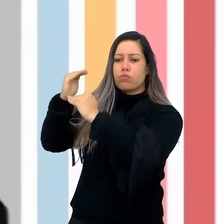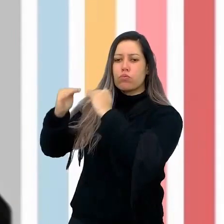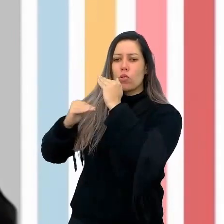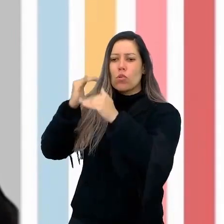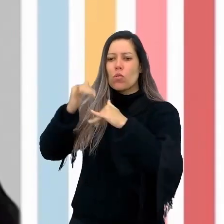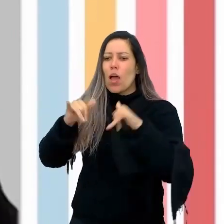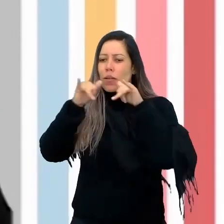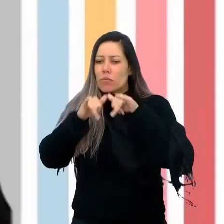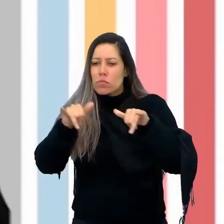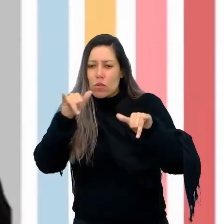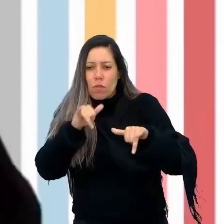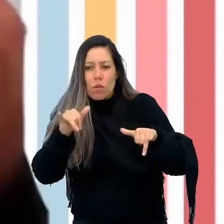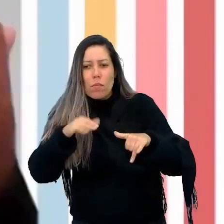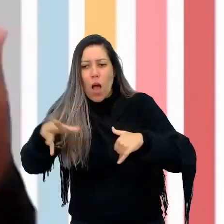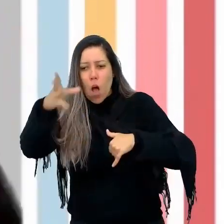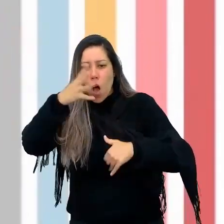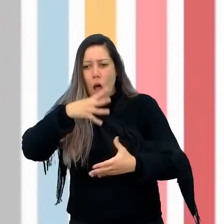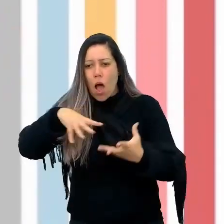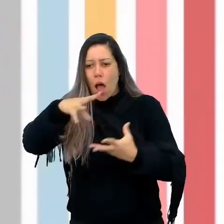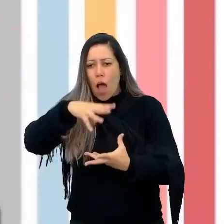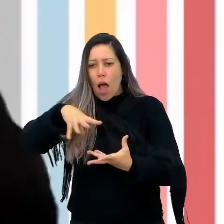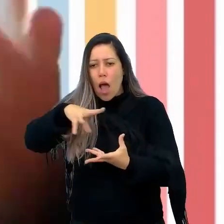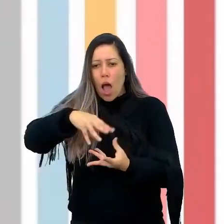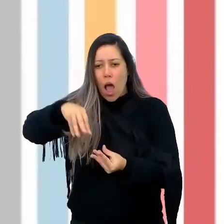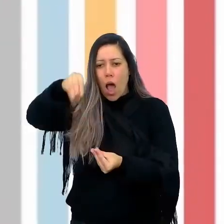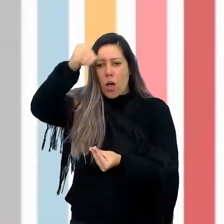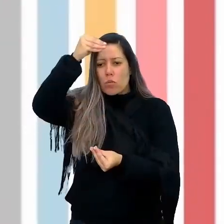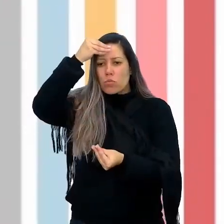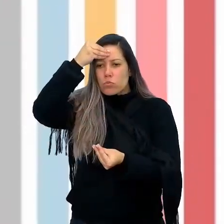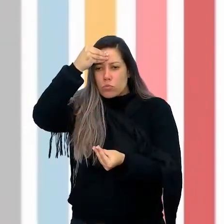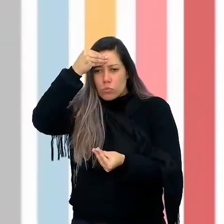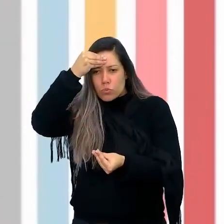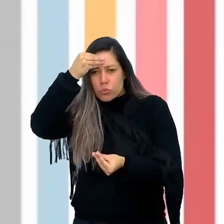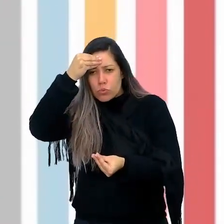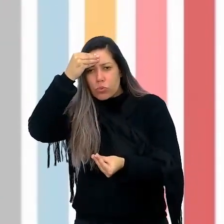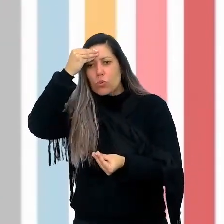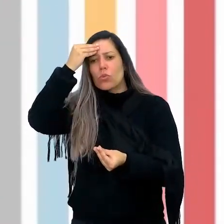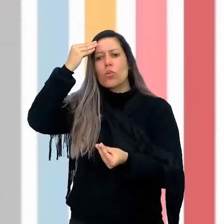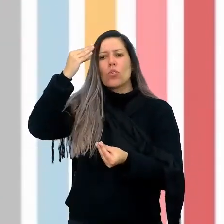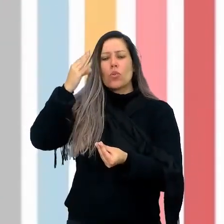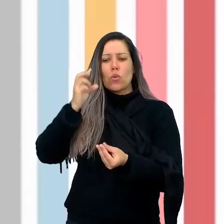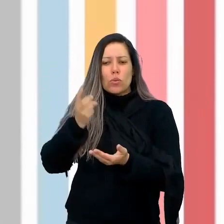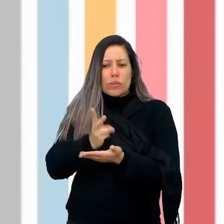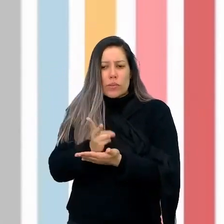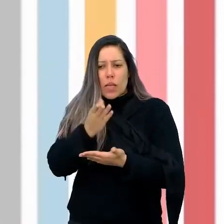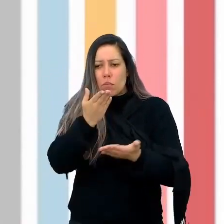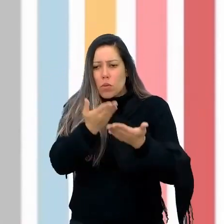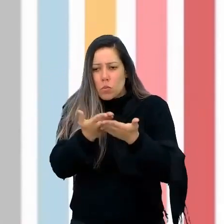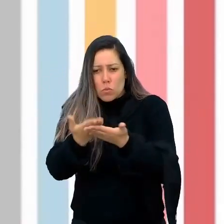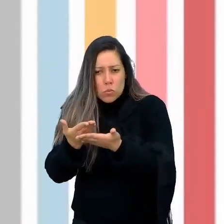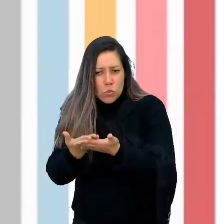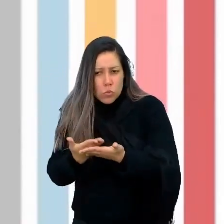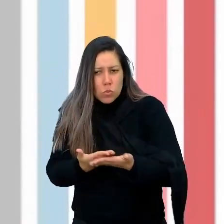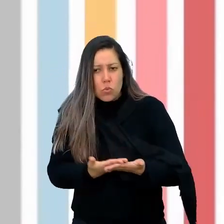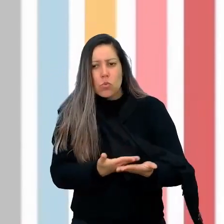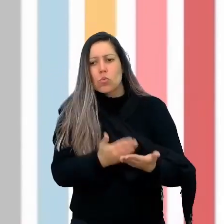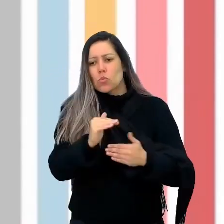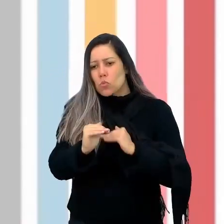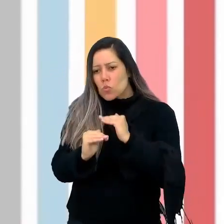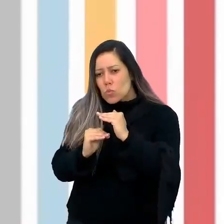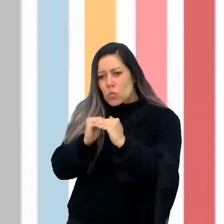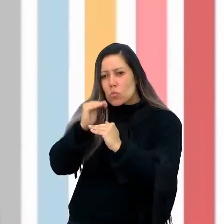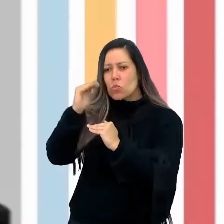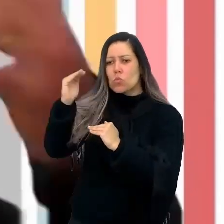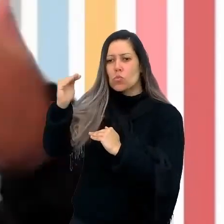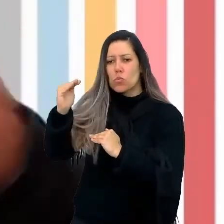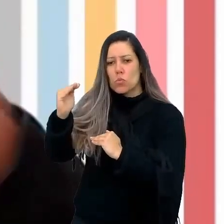informações, buscando trabalhar sempre o nosso aperfeiçoamento, né? Que haja vista, como eu costumo